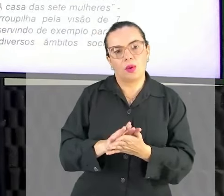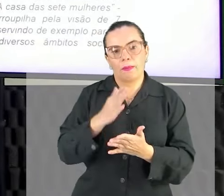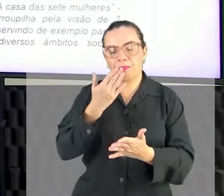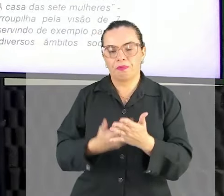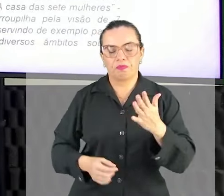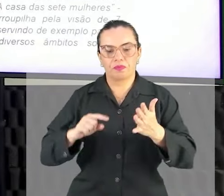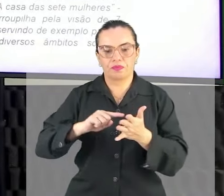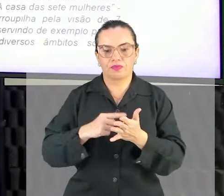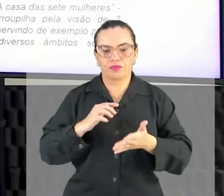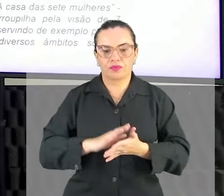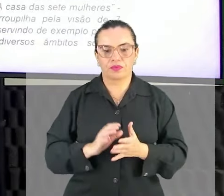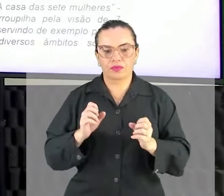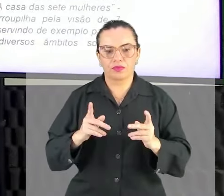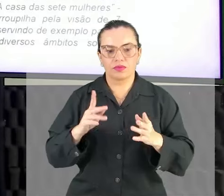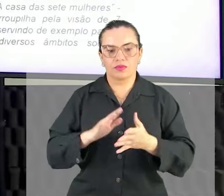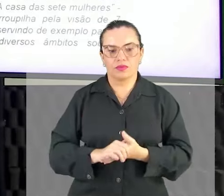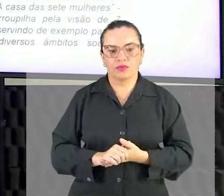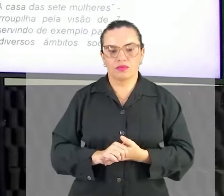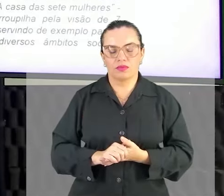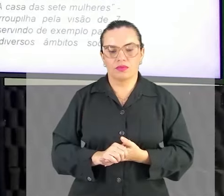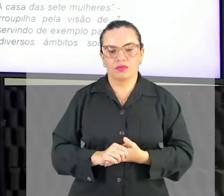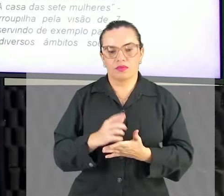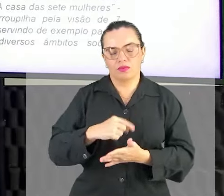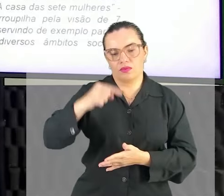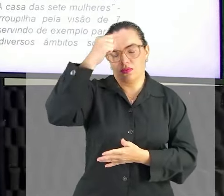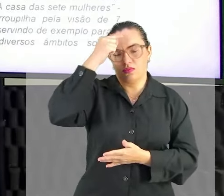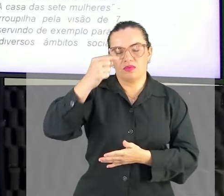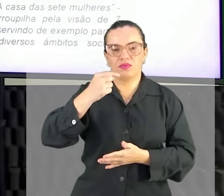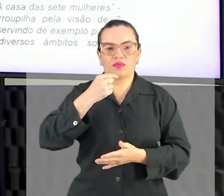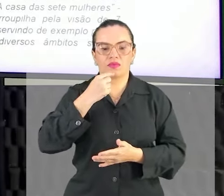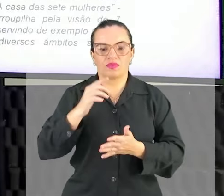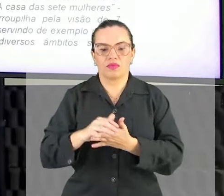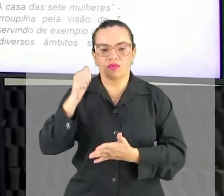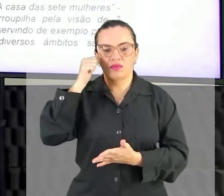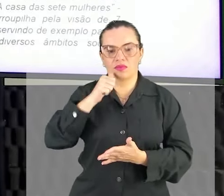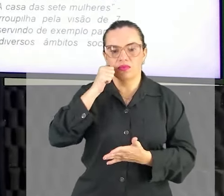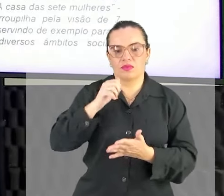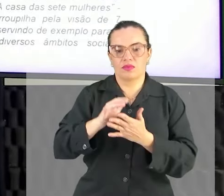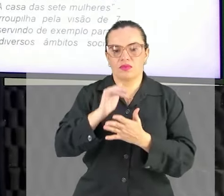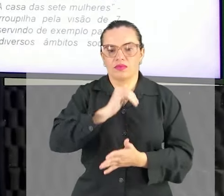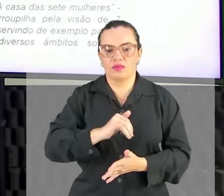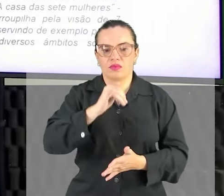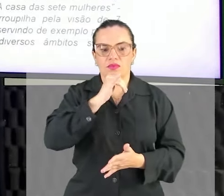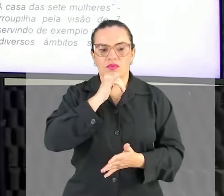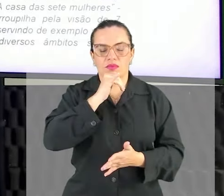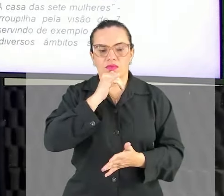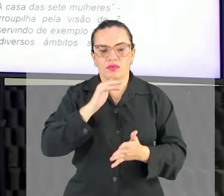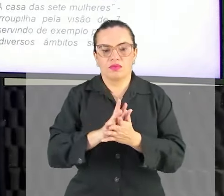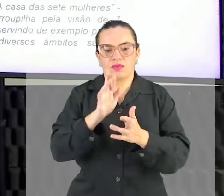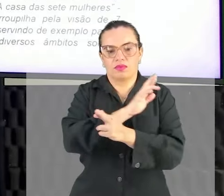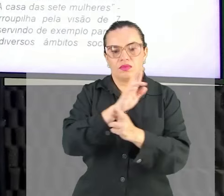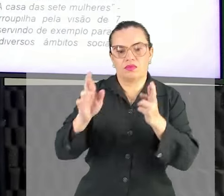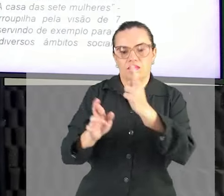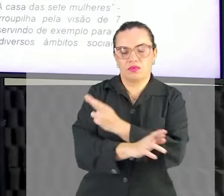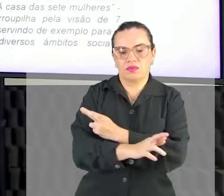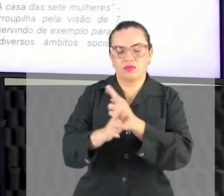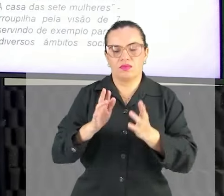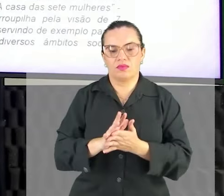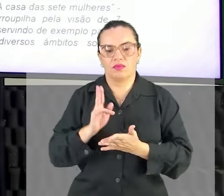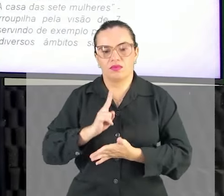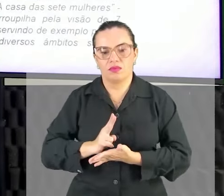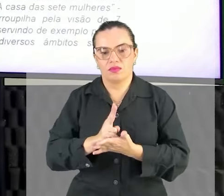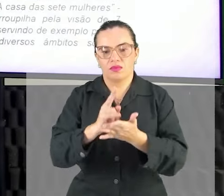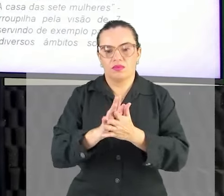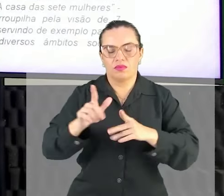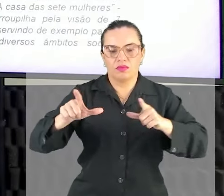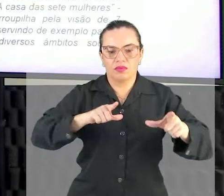Ok. De forma que a imagem feminina seja um exemplo dessa situação ao ser relacionada constantemente